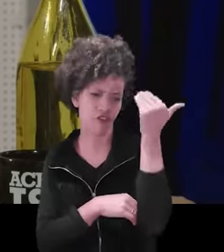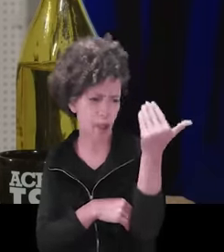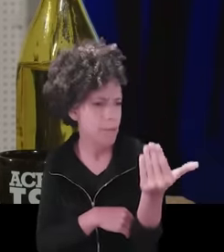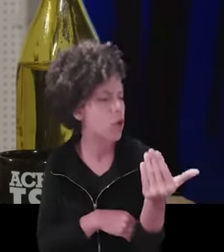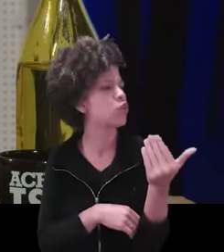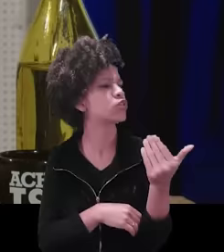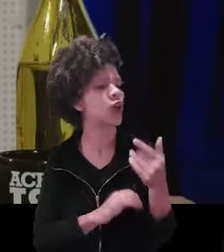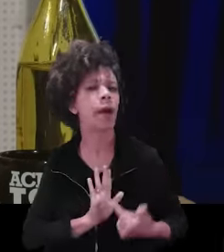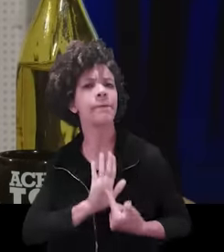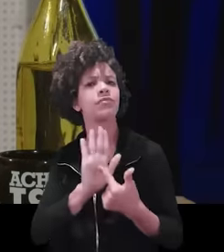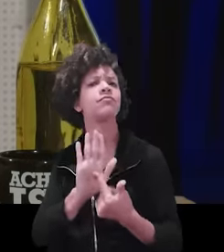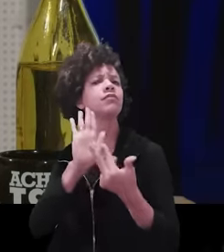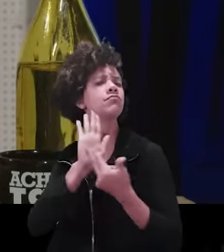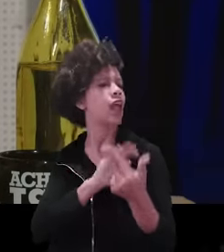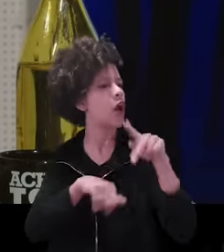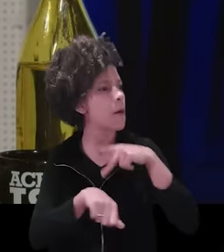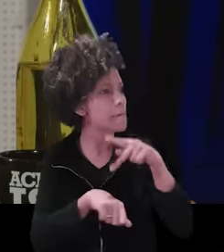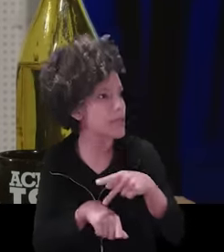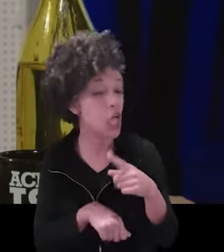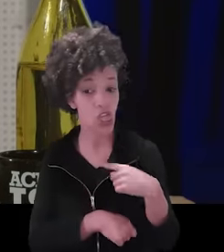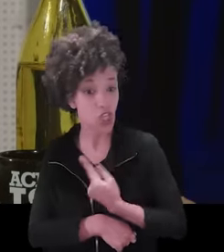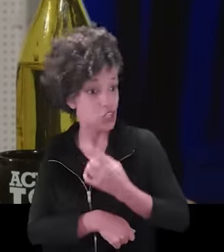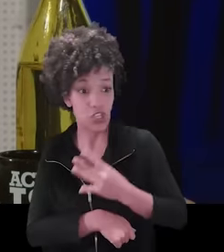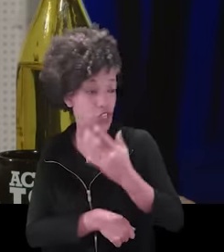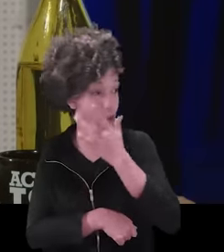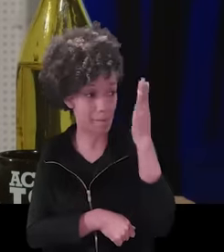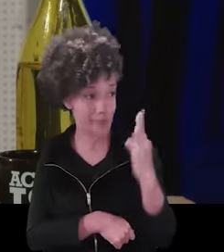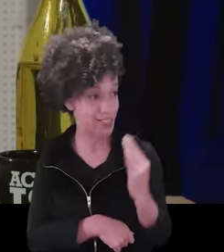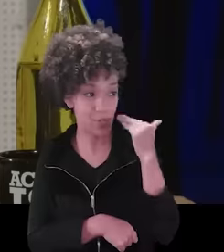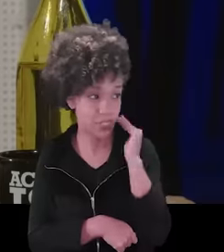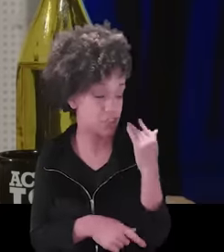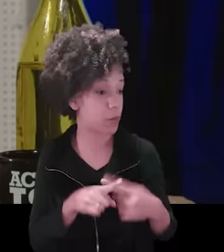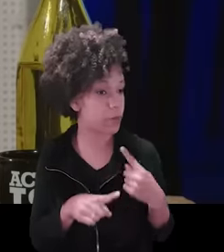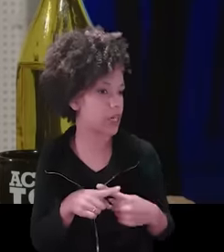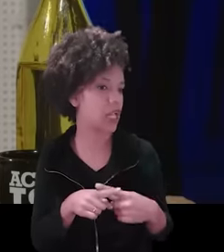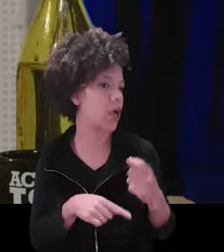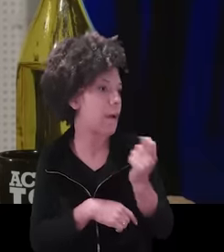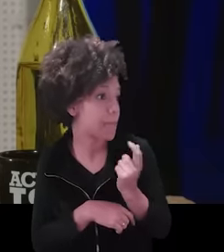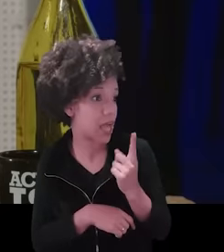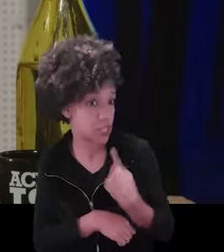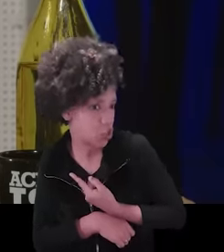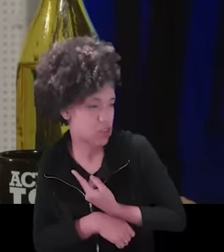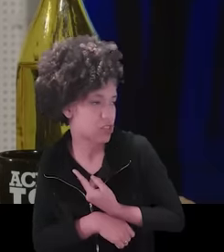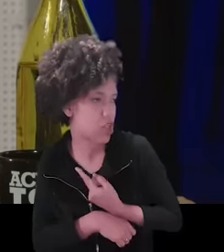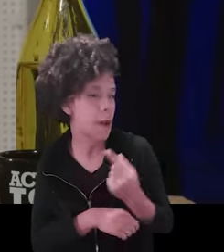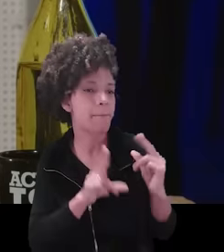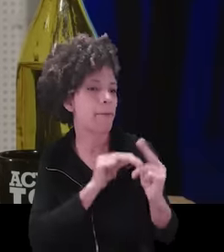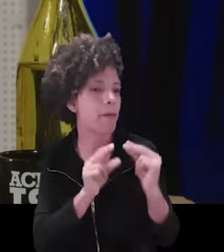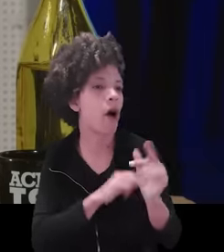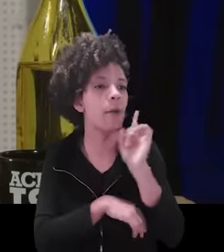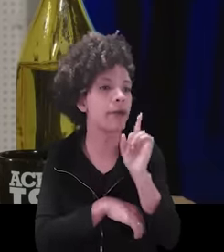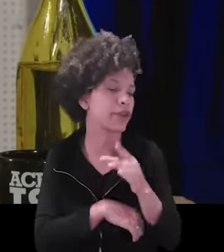lá famoso falando do nosso país a gente rindo com coisas que só a gente brasileiro entende porque às vezes a gente vai começar uma piada Nossa